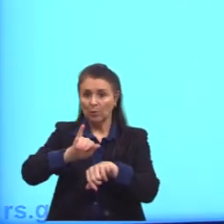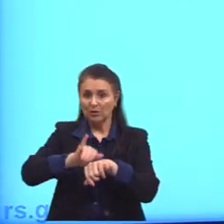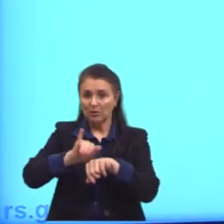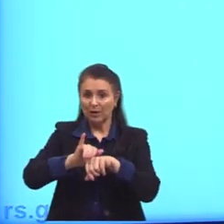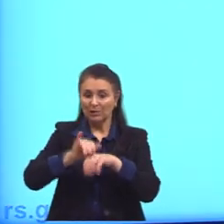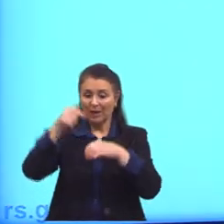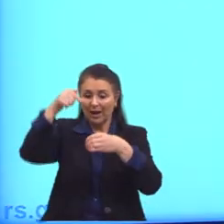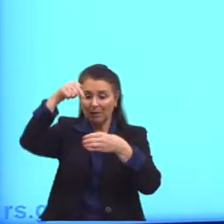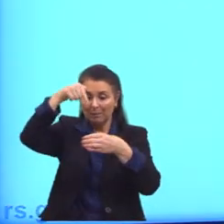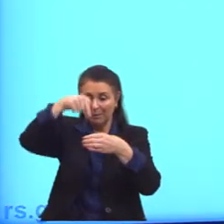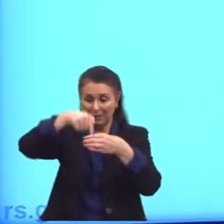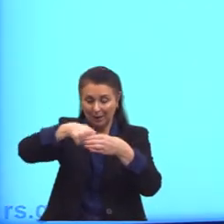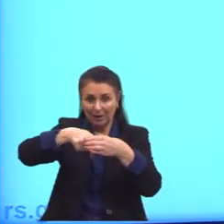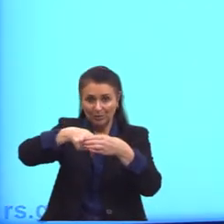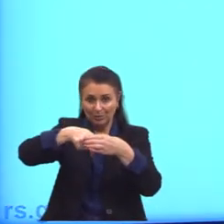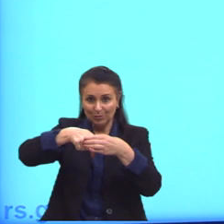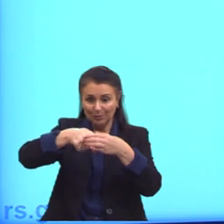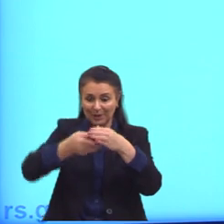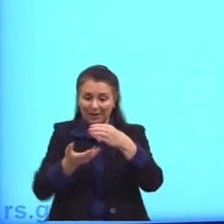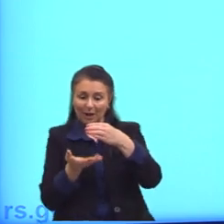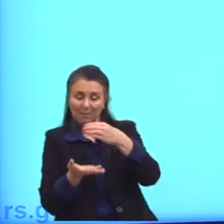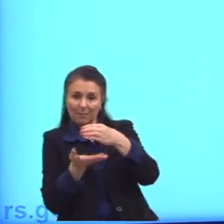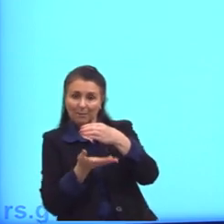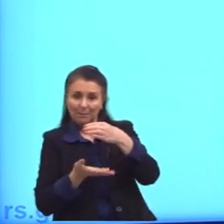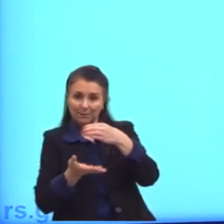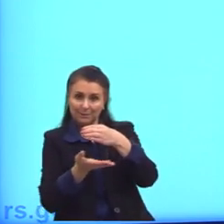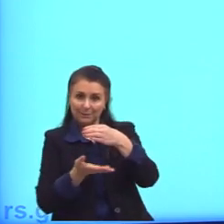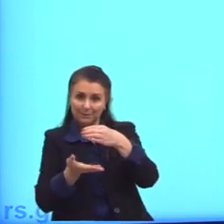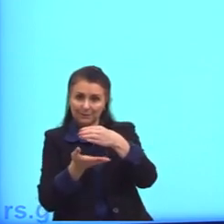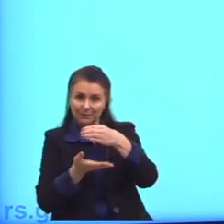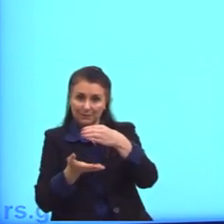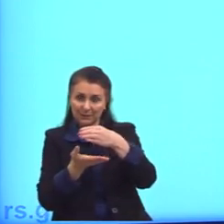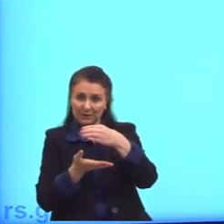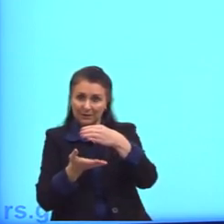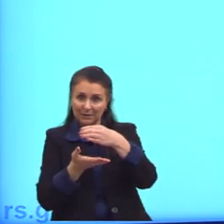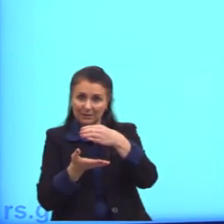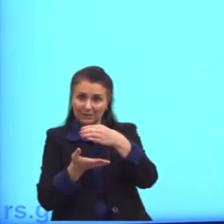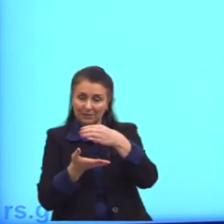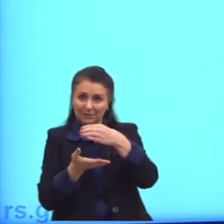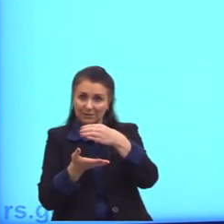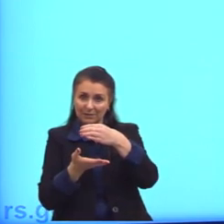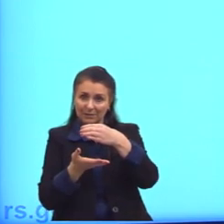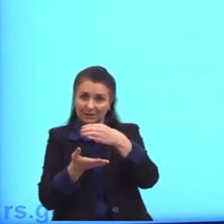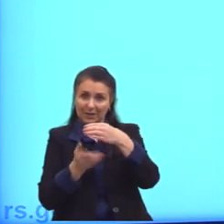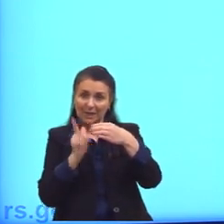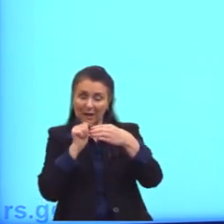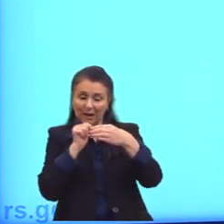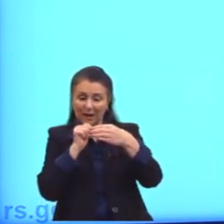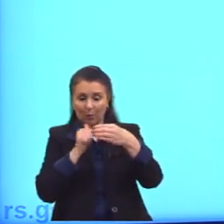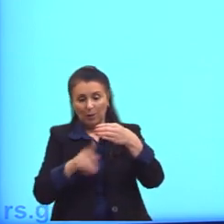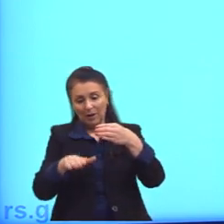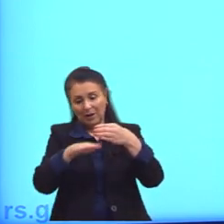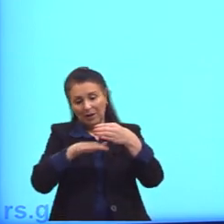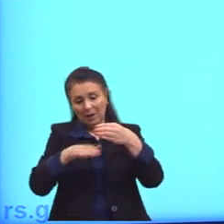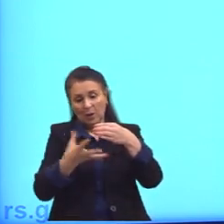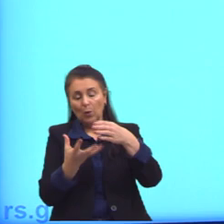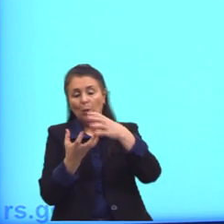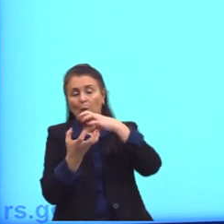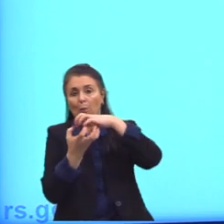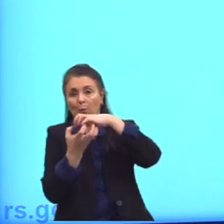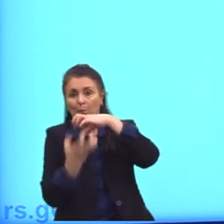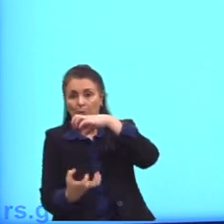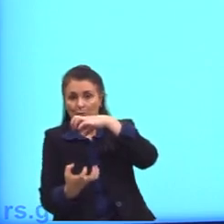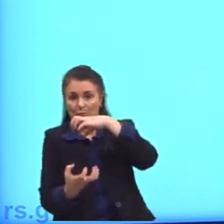está imerso que que é isso totalmente abaixo né da do nível aqui da água o empuxo